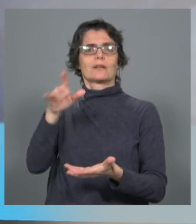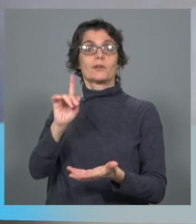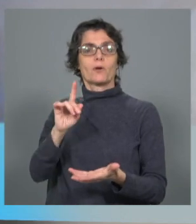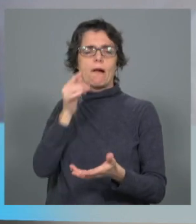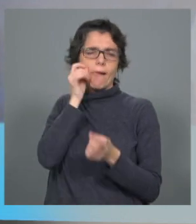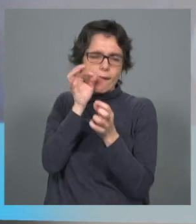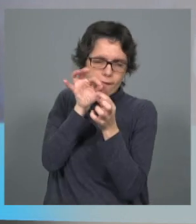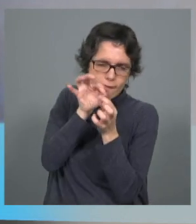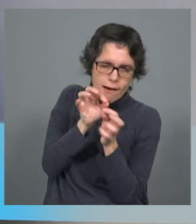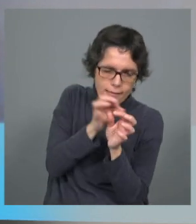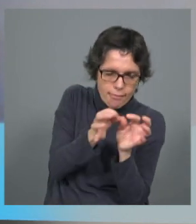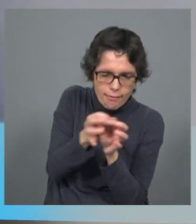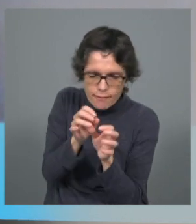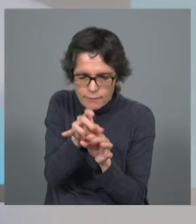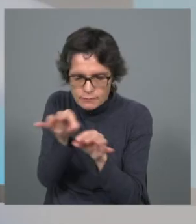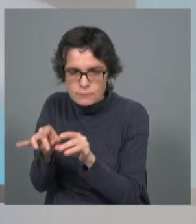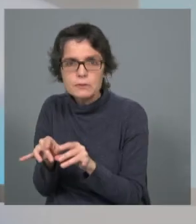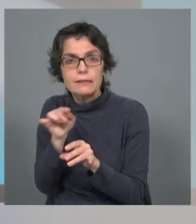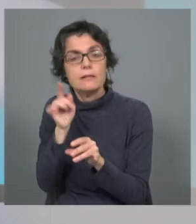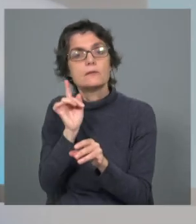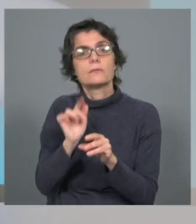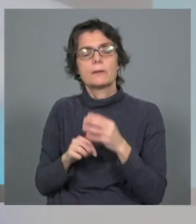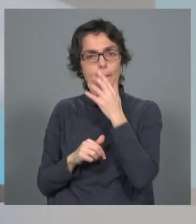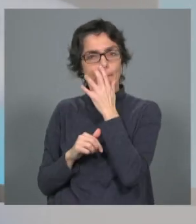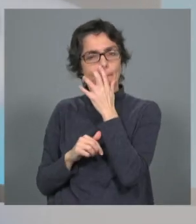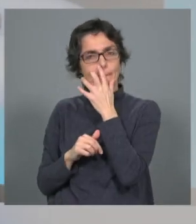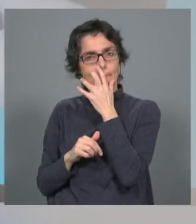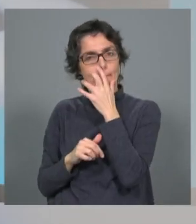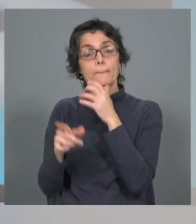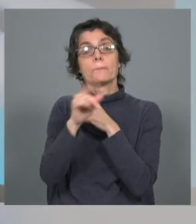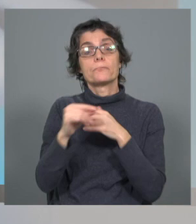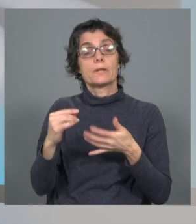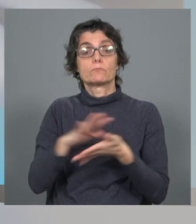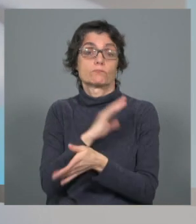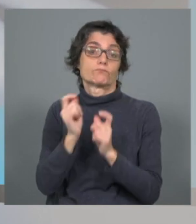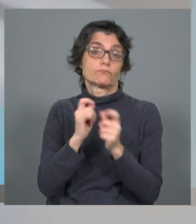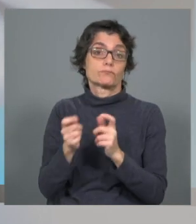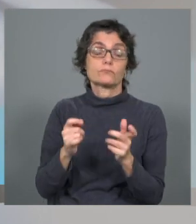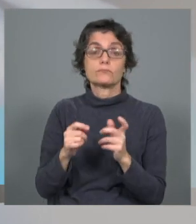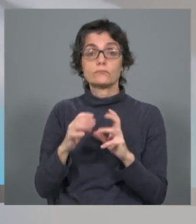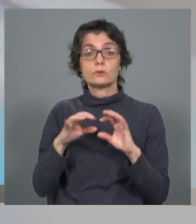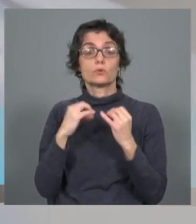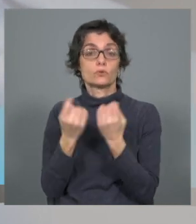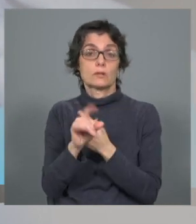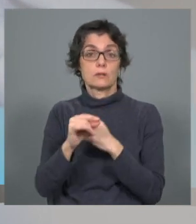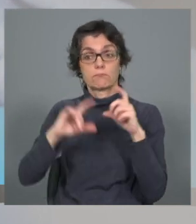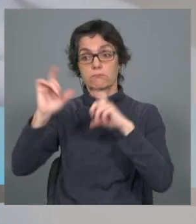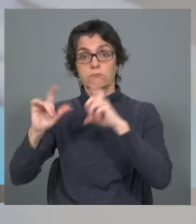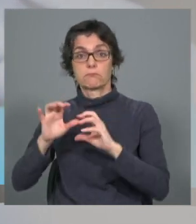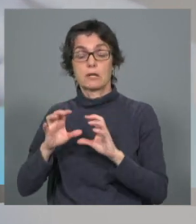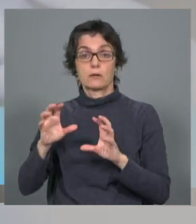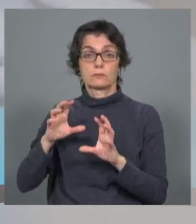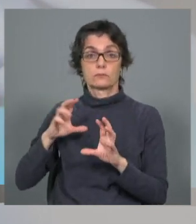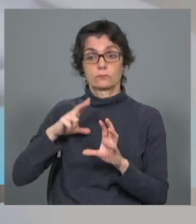distrairmos em relação a ela. E curiosamente, nomeadamente através dos média, dos meios de comunicação social, era tão importante termos os dados nacionais sobre a